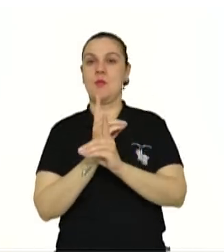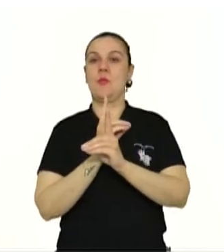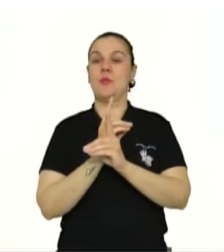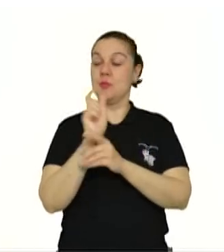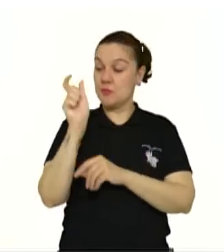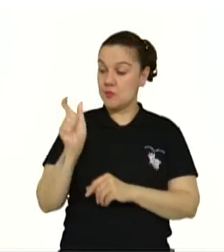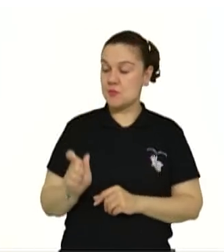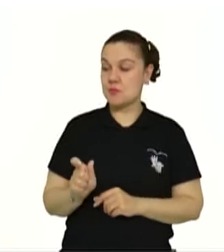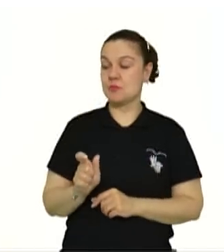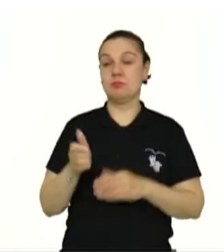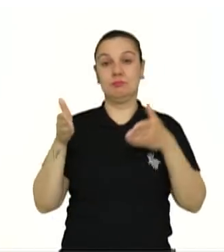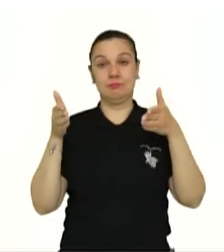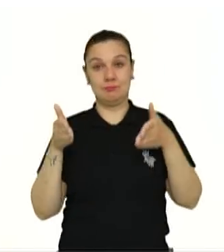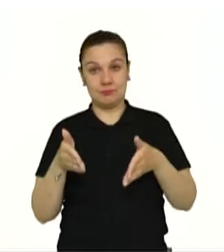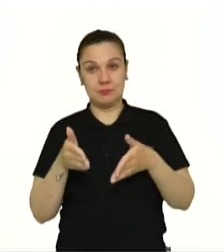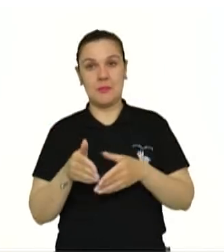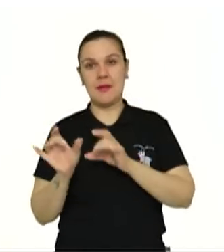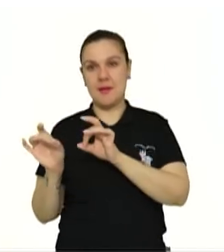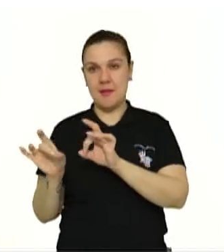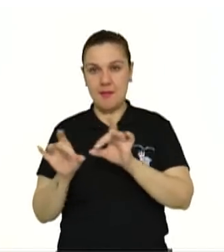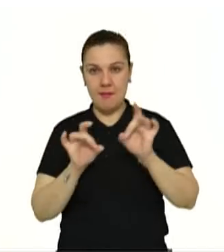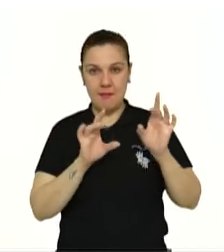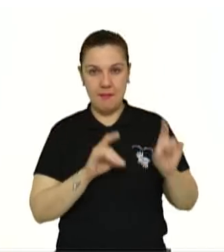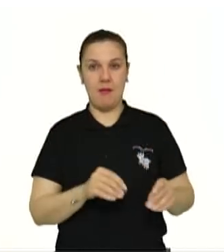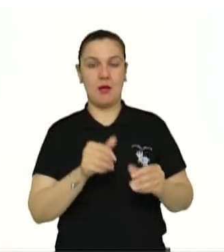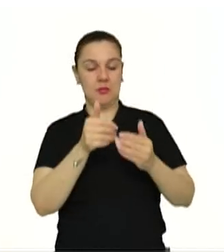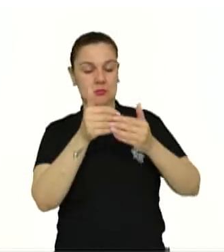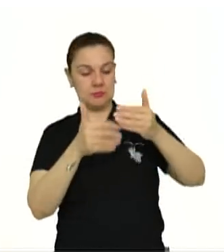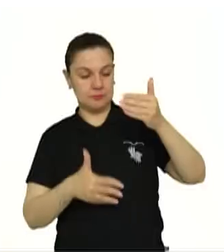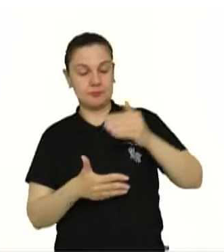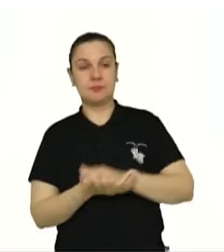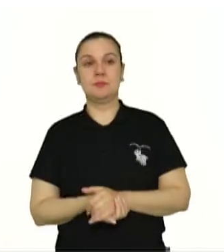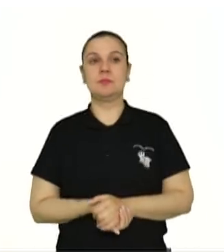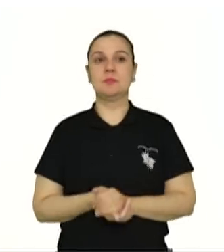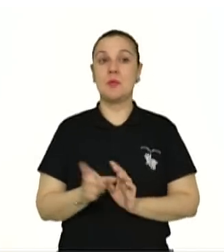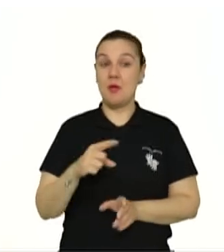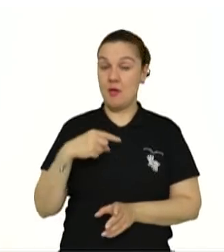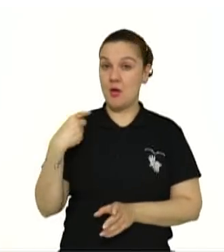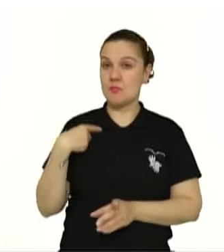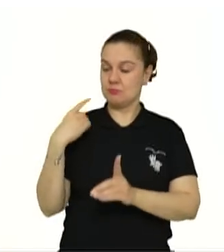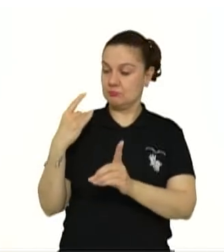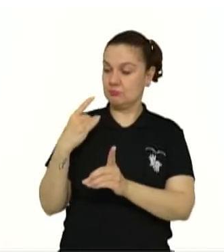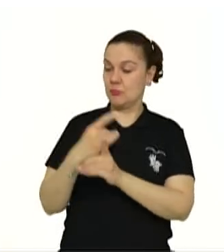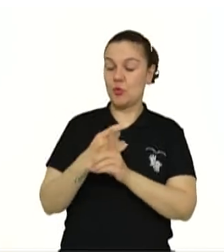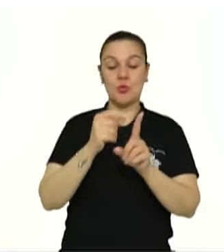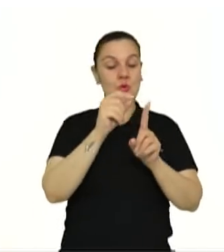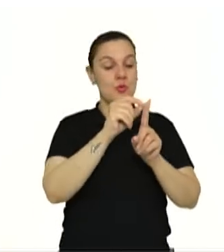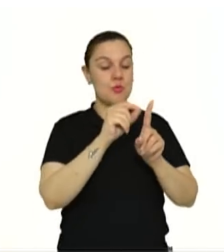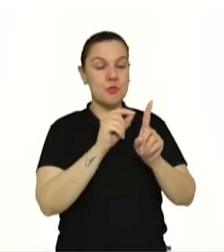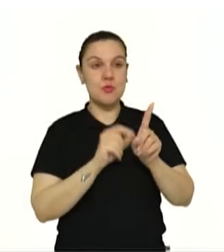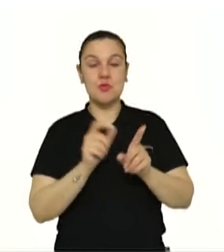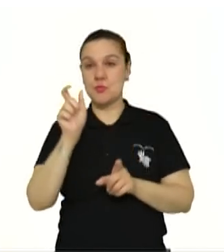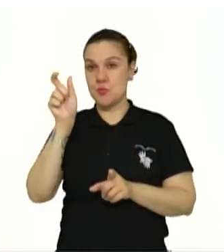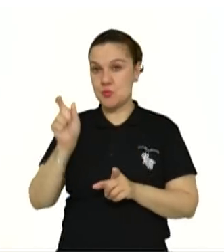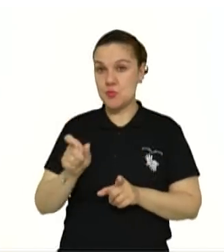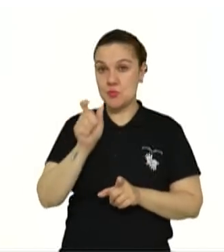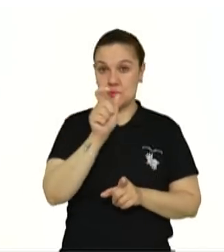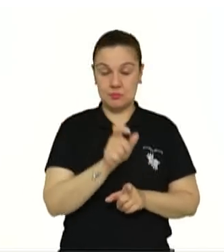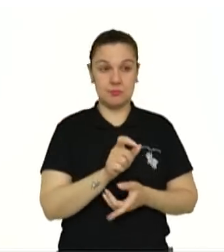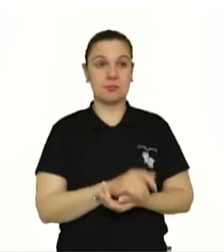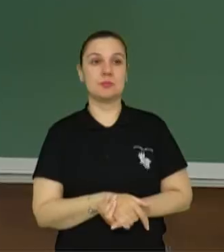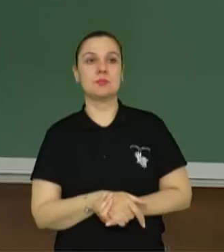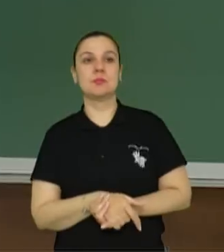os sujeitos presentes, né, em cada um dos enunciados, nós reconhecemos os tipos de sujeito que